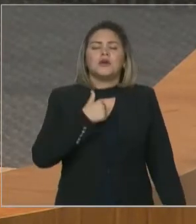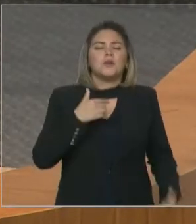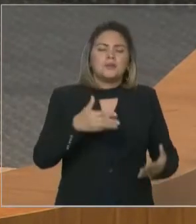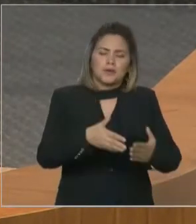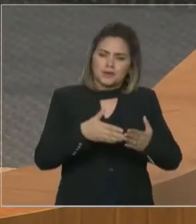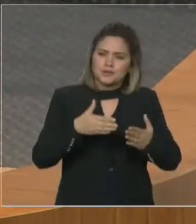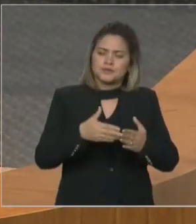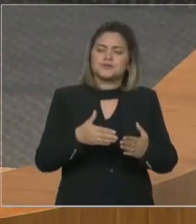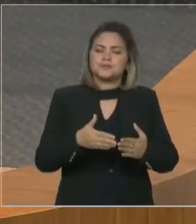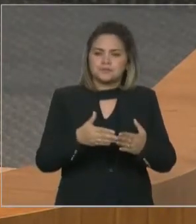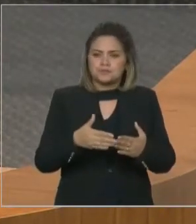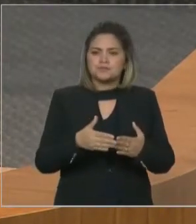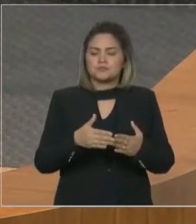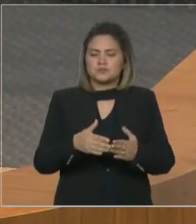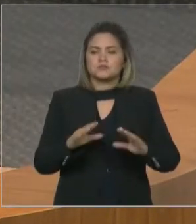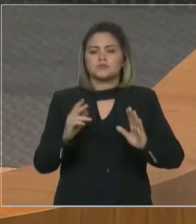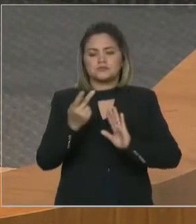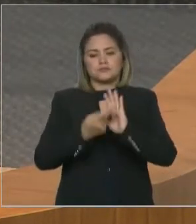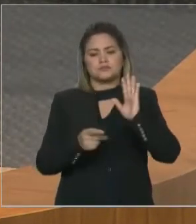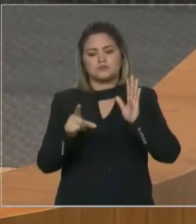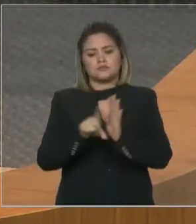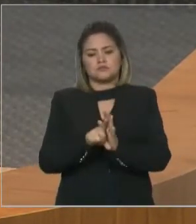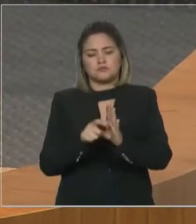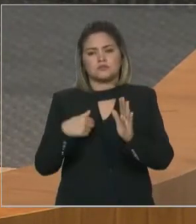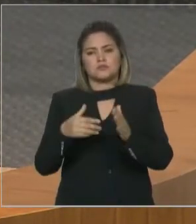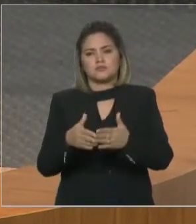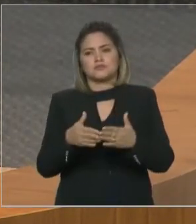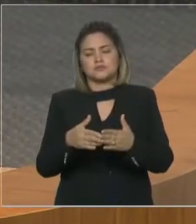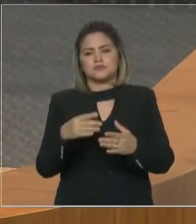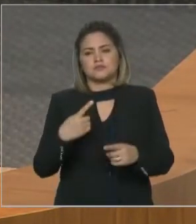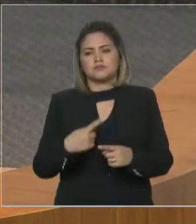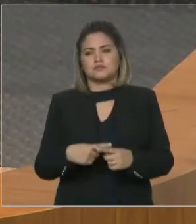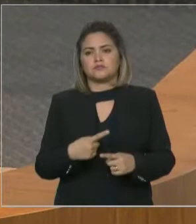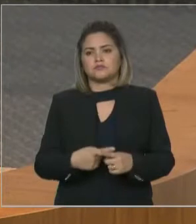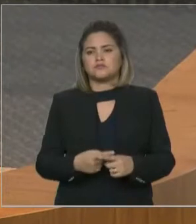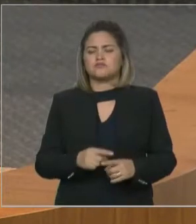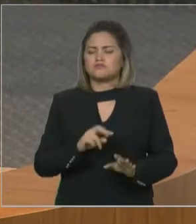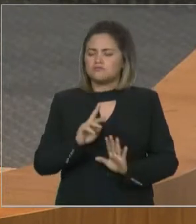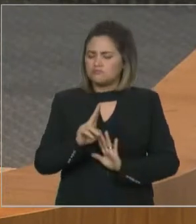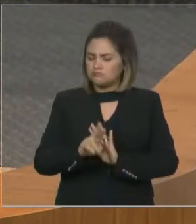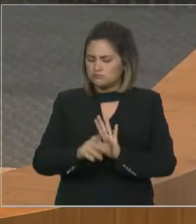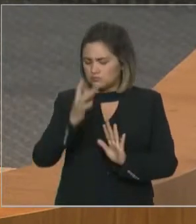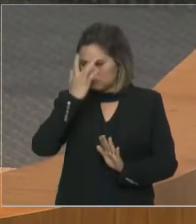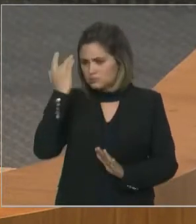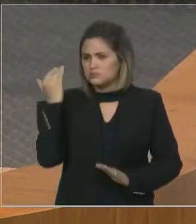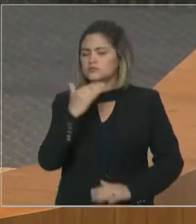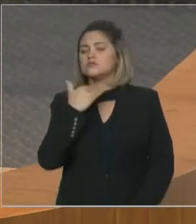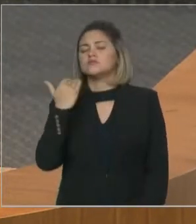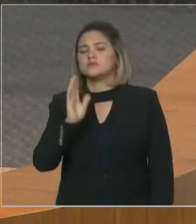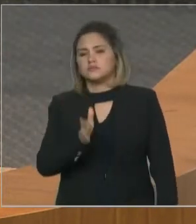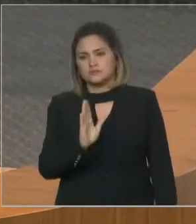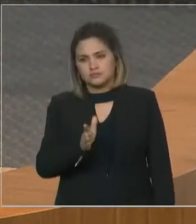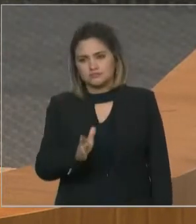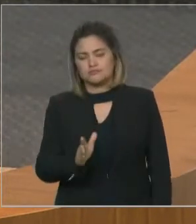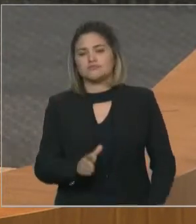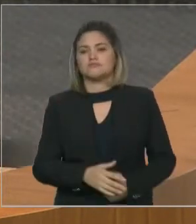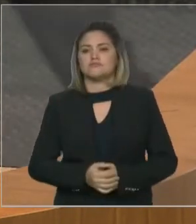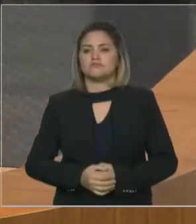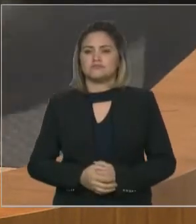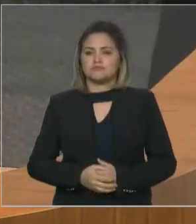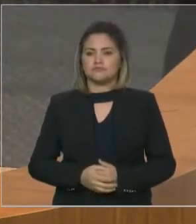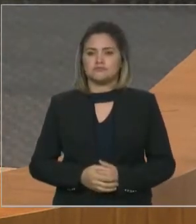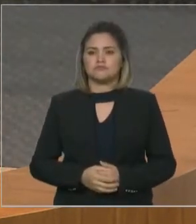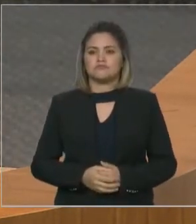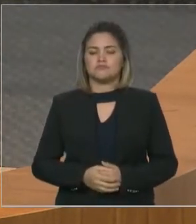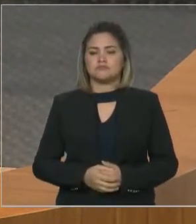senhor deputado, que eu já vi várias pessoas morrerem ali, entre Caxias e Timon, por falta do